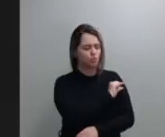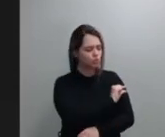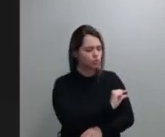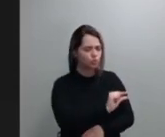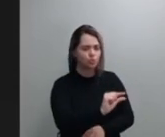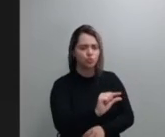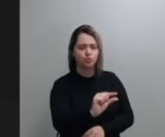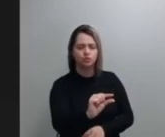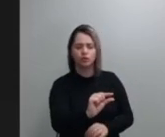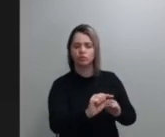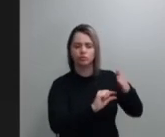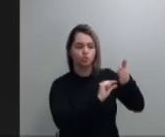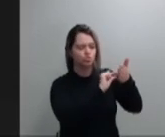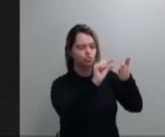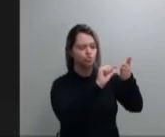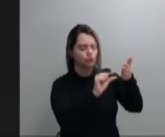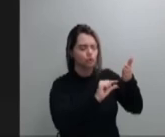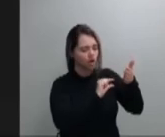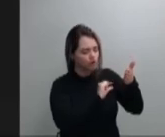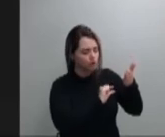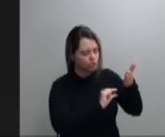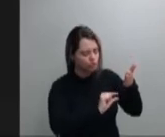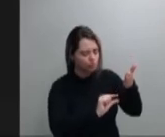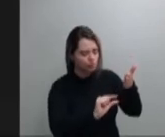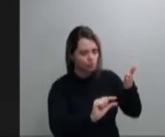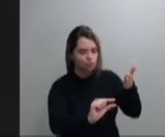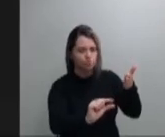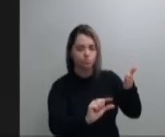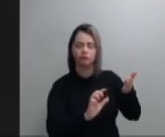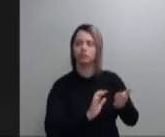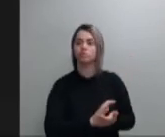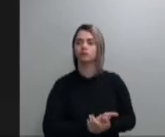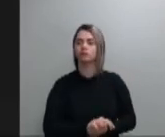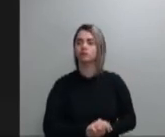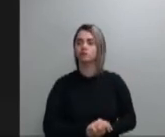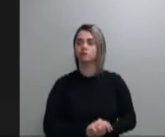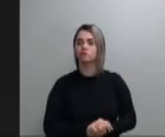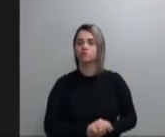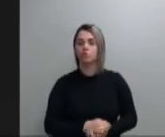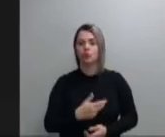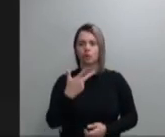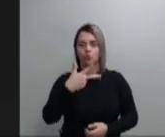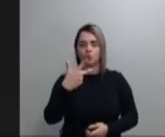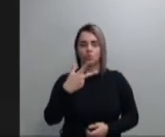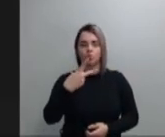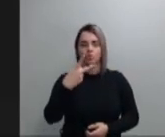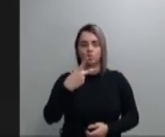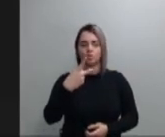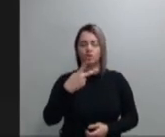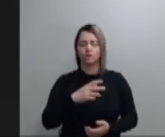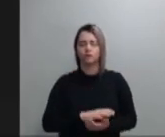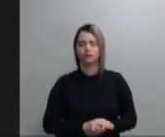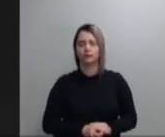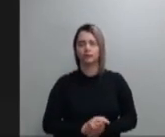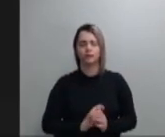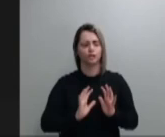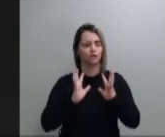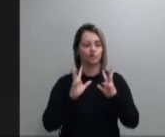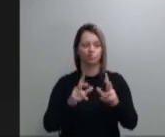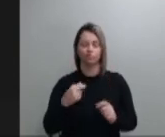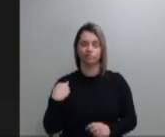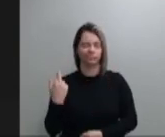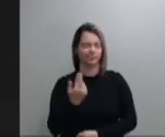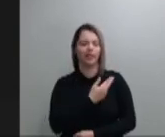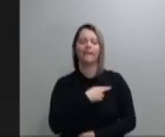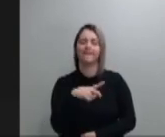é o item 2 ministro vamos fazer uma parte todos nós podemos não ter disposição em algum momento mas o